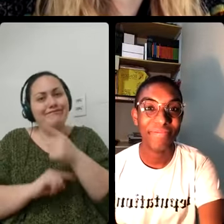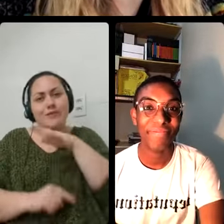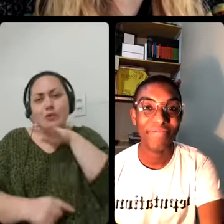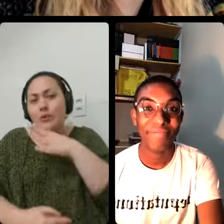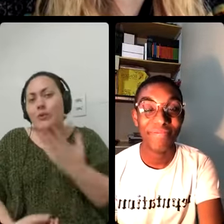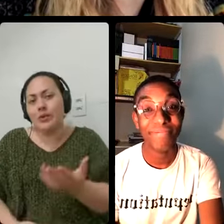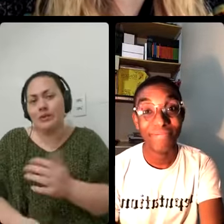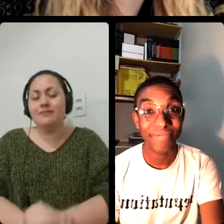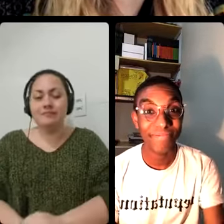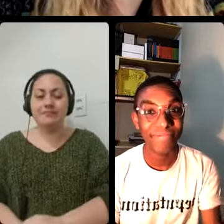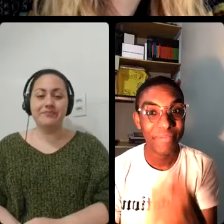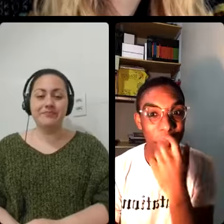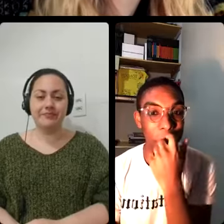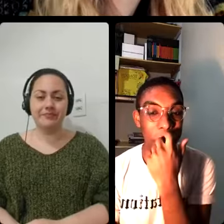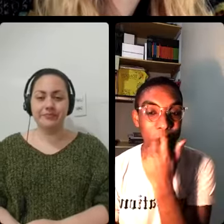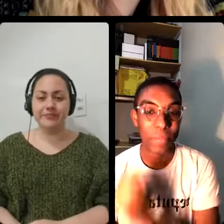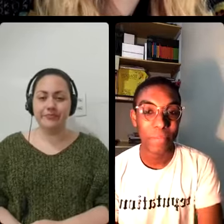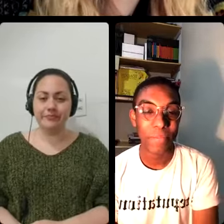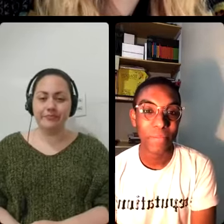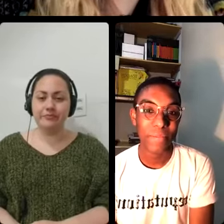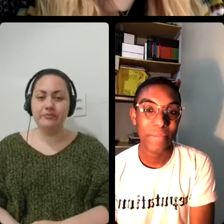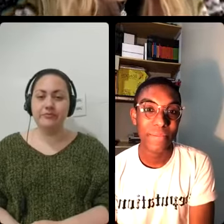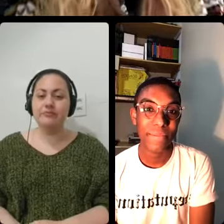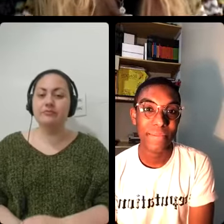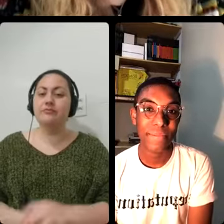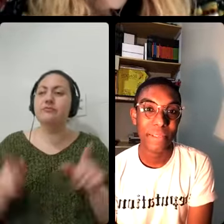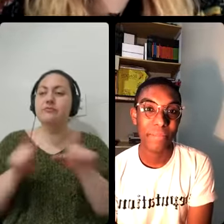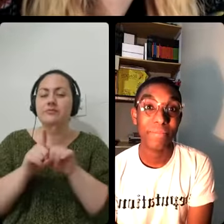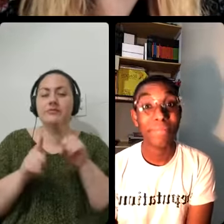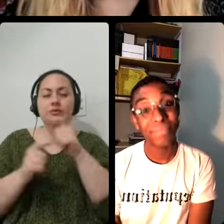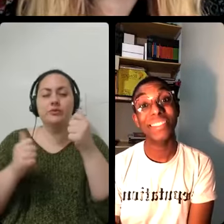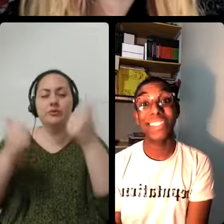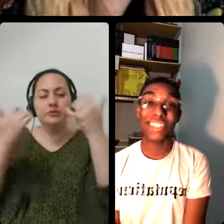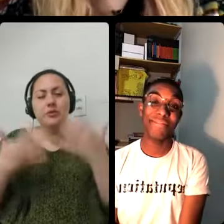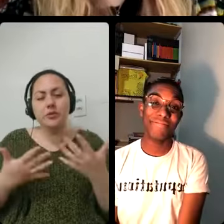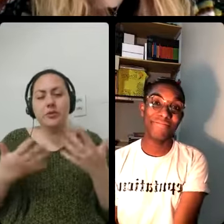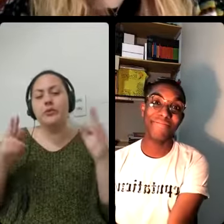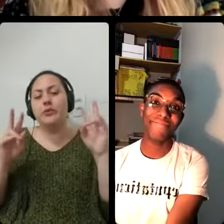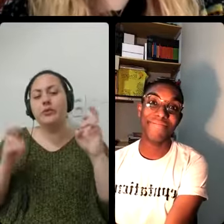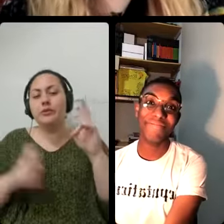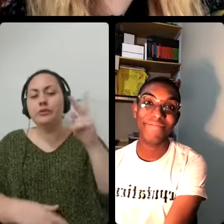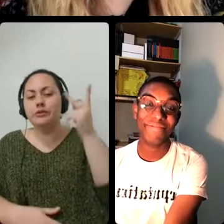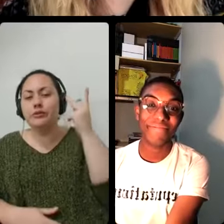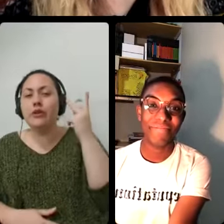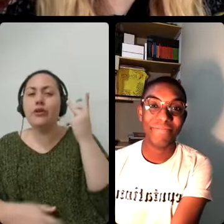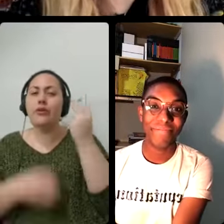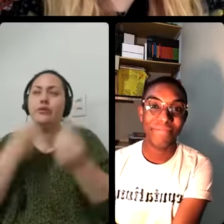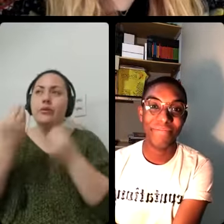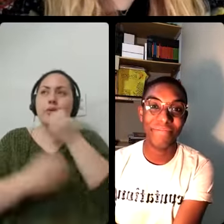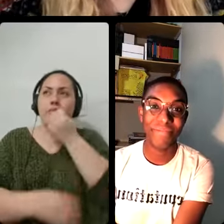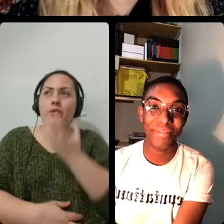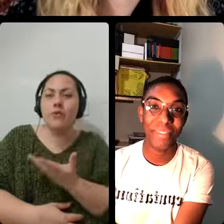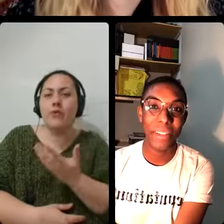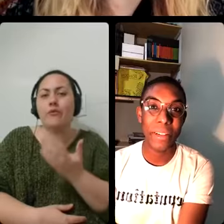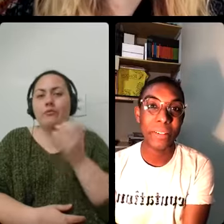assim, que tu trouxe, né, da forma com que a história é contada, né, fica assim. muitas vezes como se fosse,